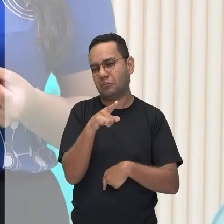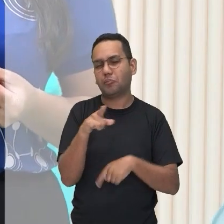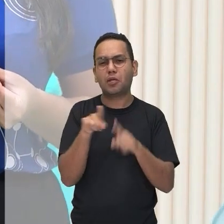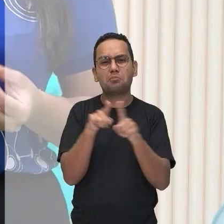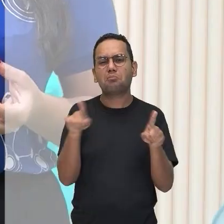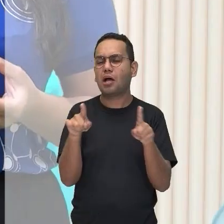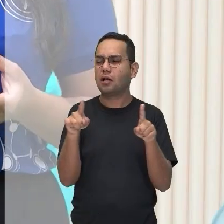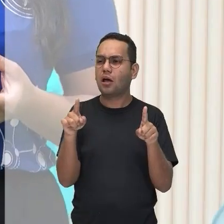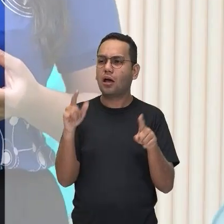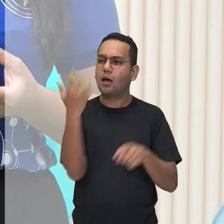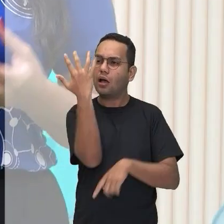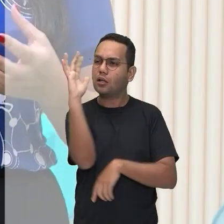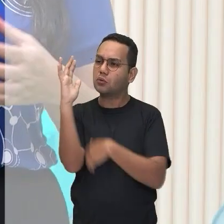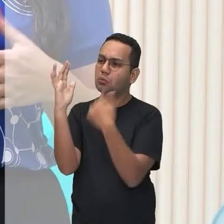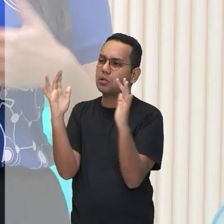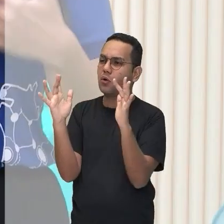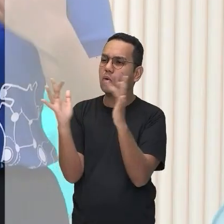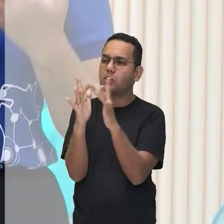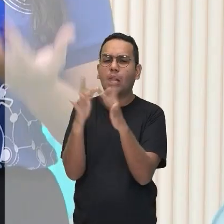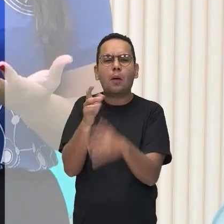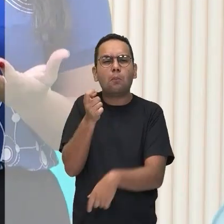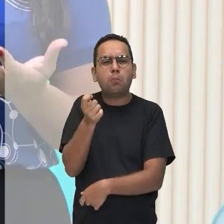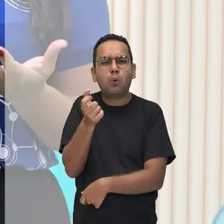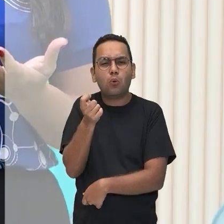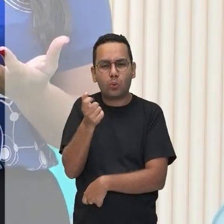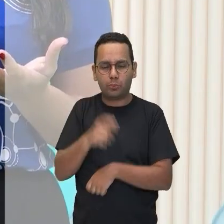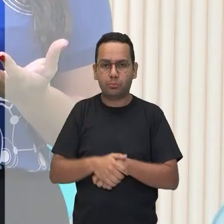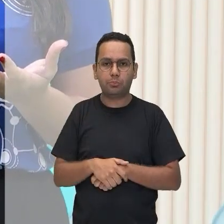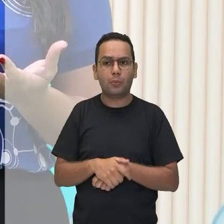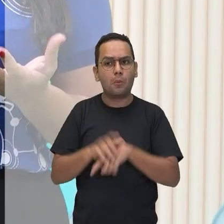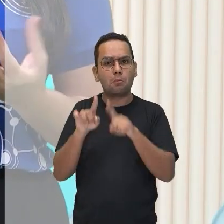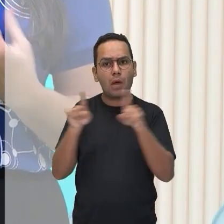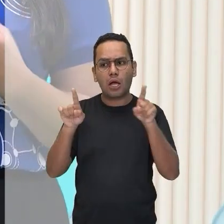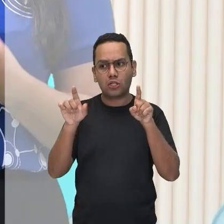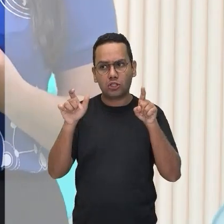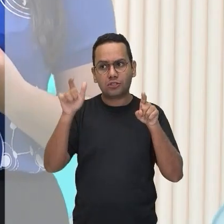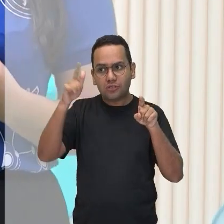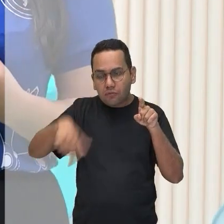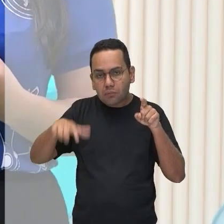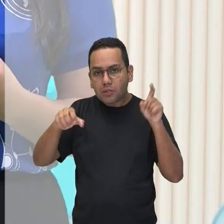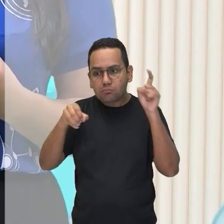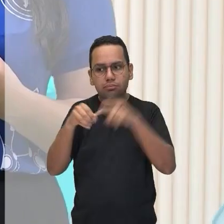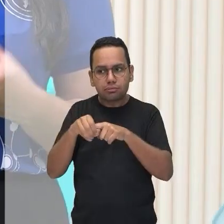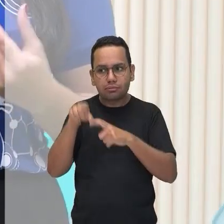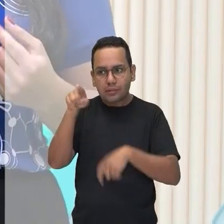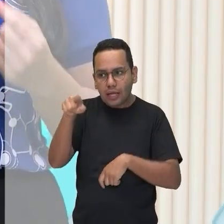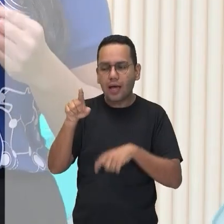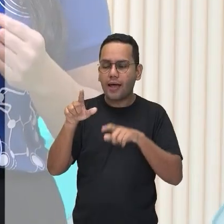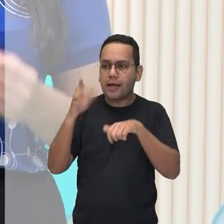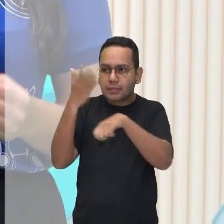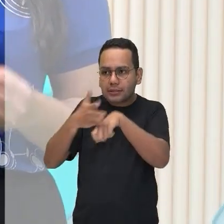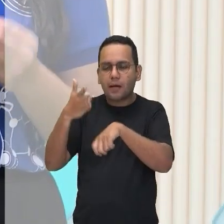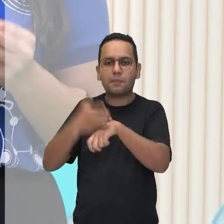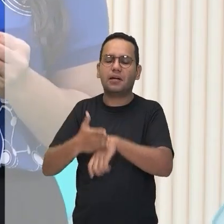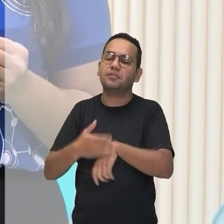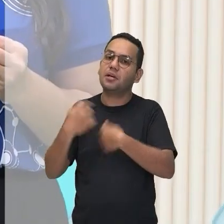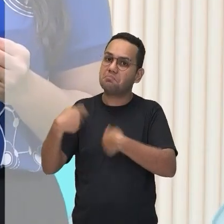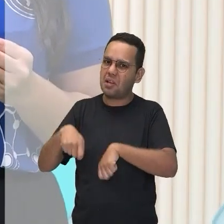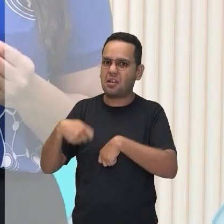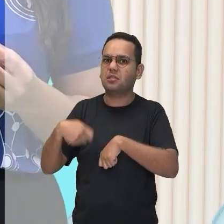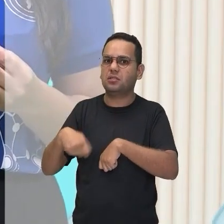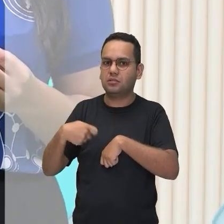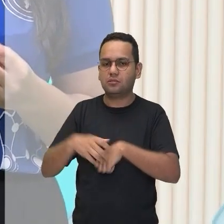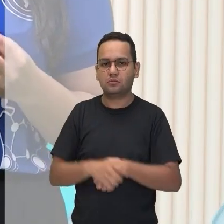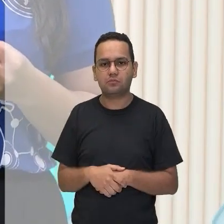vez mais escasso. Então, retomar esse contato com a natureza é da necessidade humana. Lembra daquele pontinho que eu falei